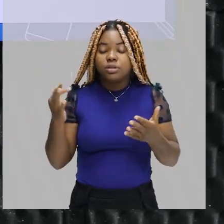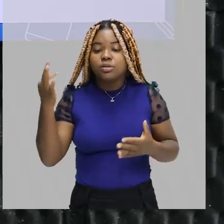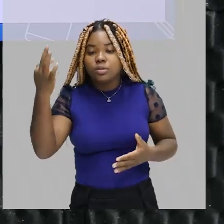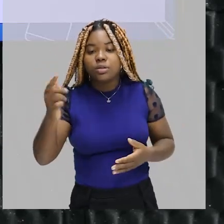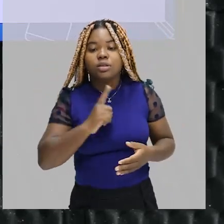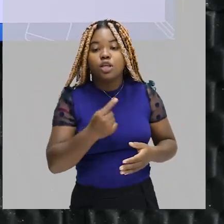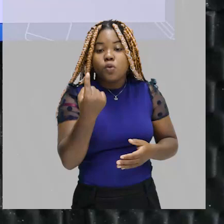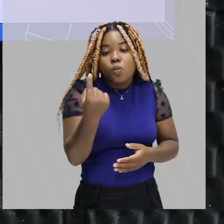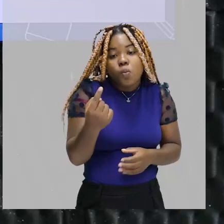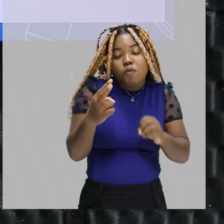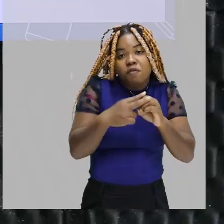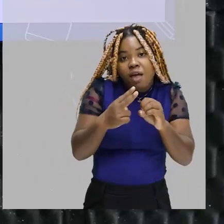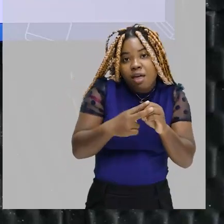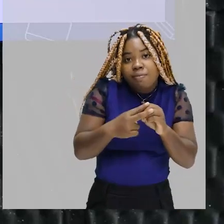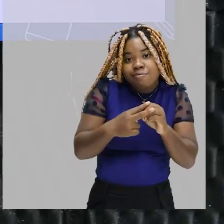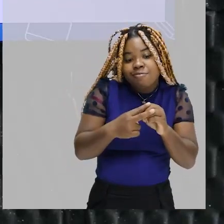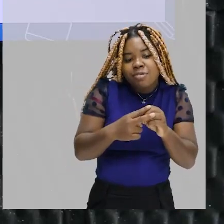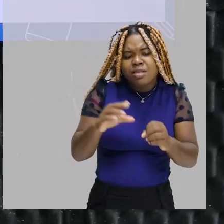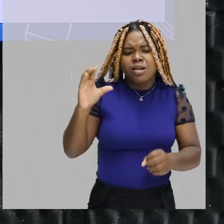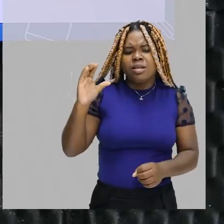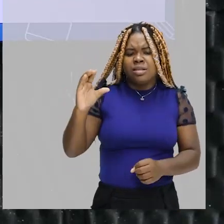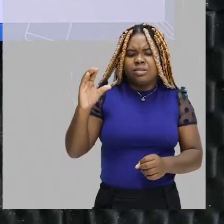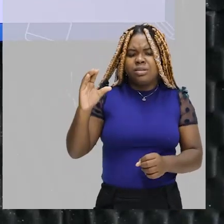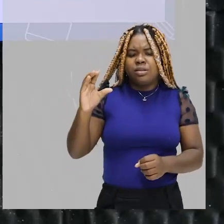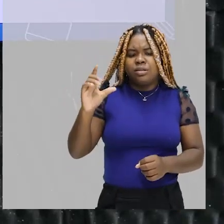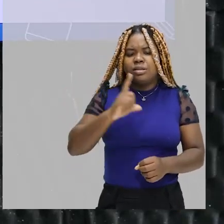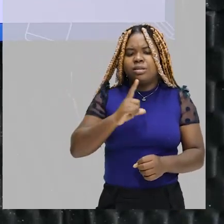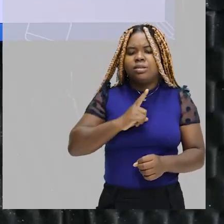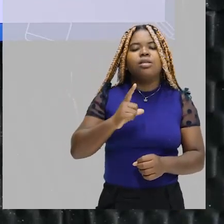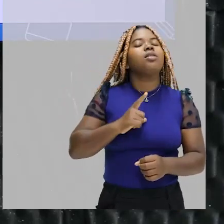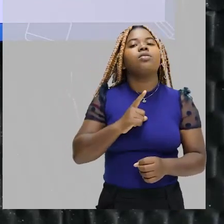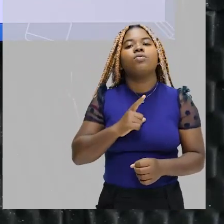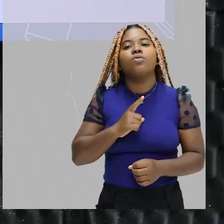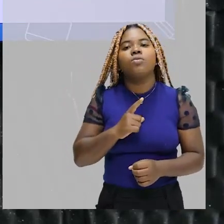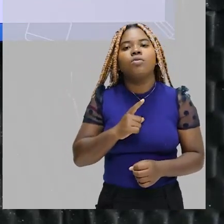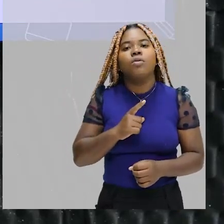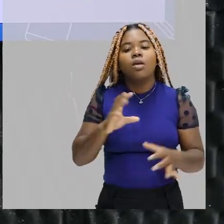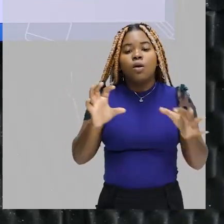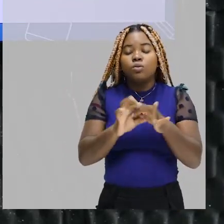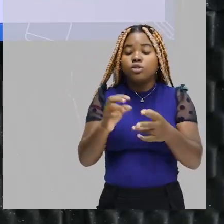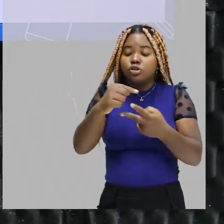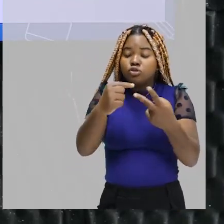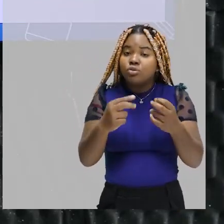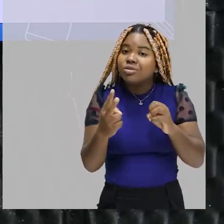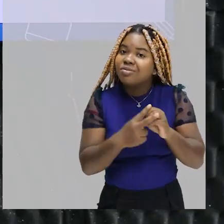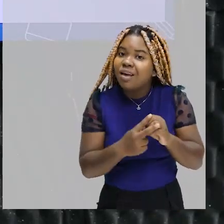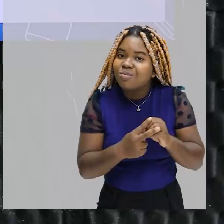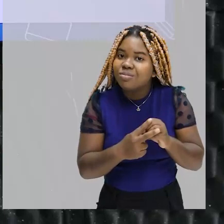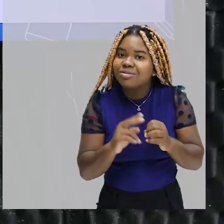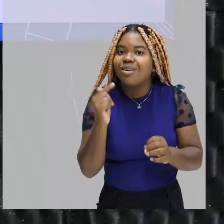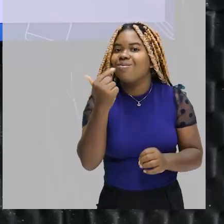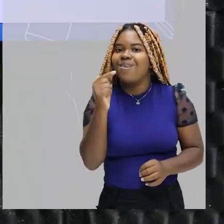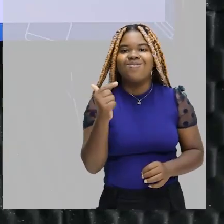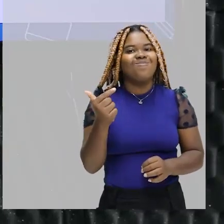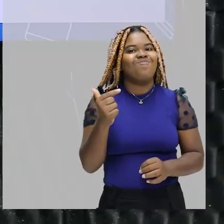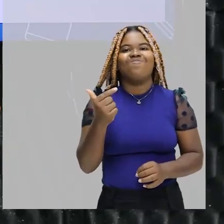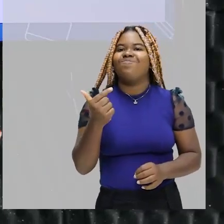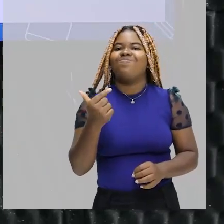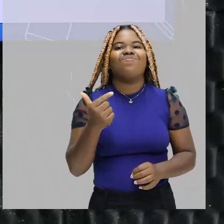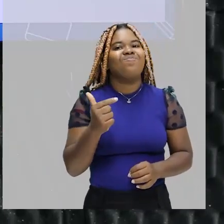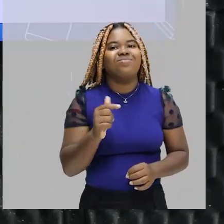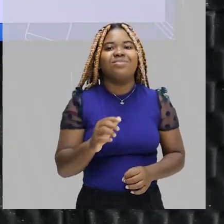verbo apenas. Na letra C, eu tenho combinações de dois verbos. Então, não é a letra C. Eu